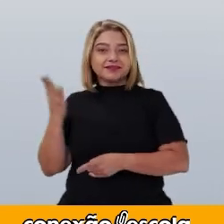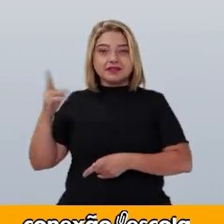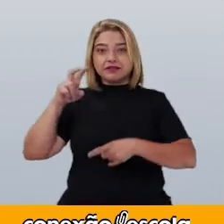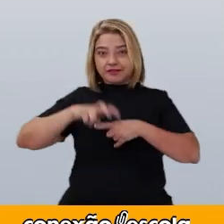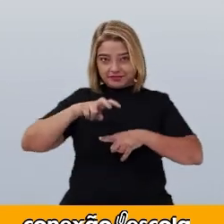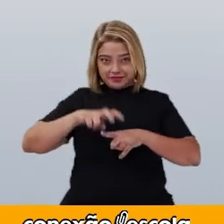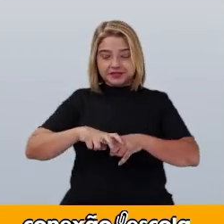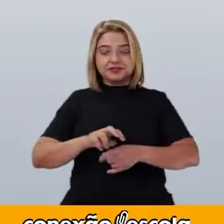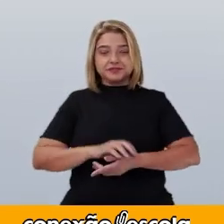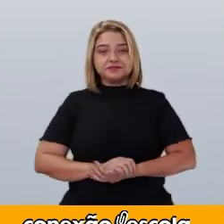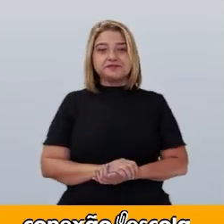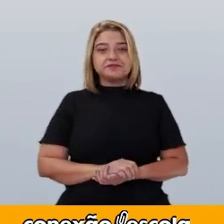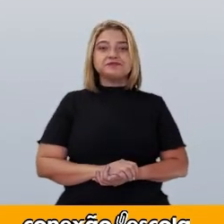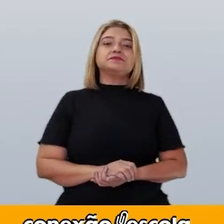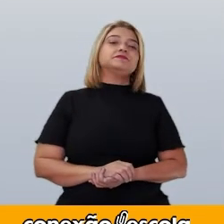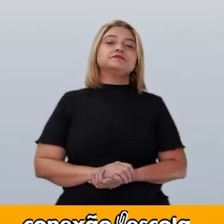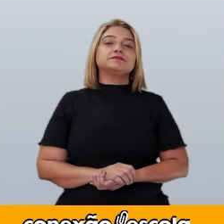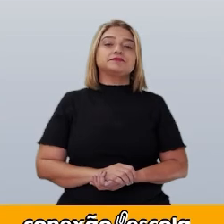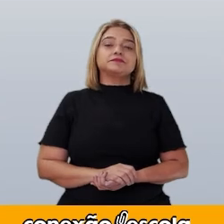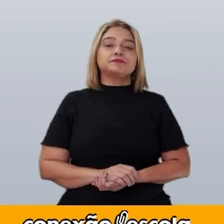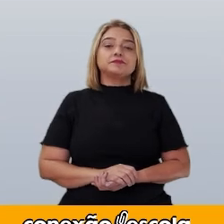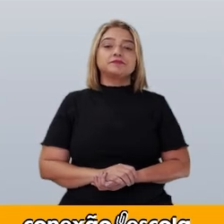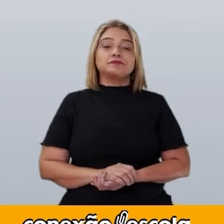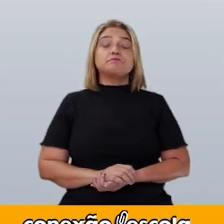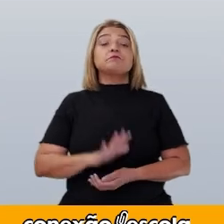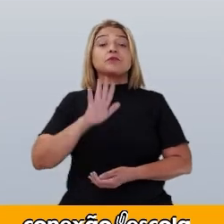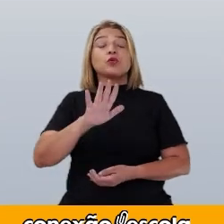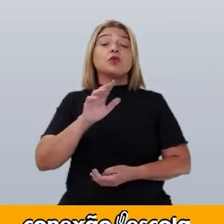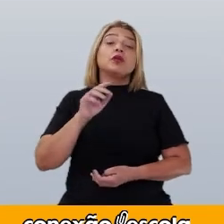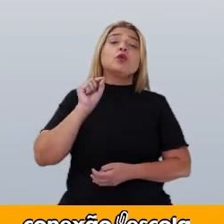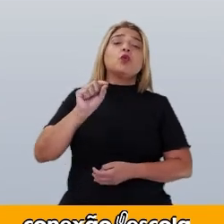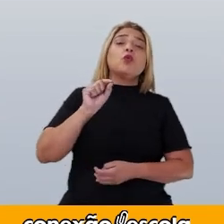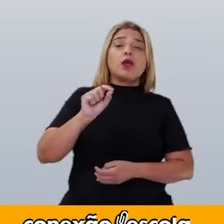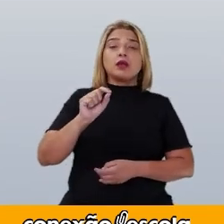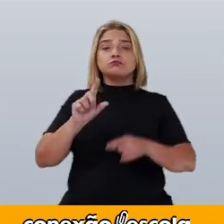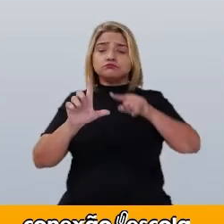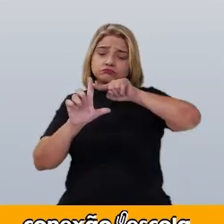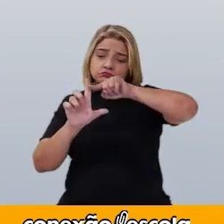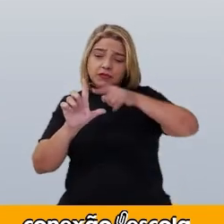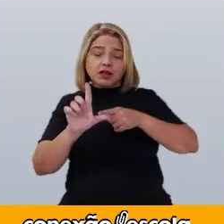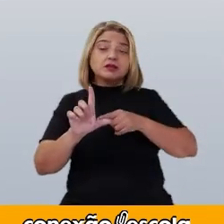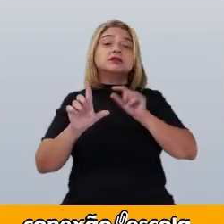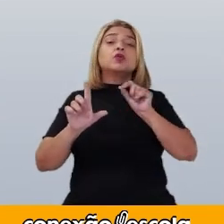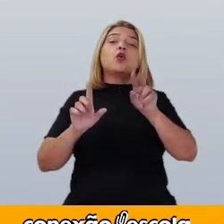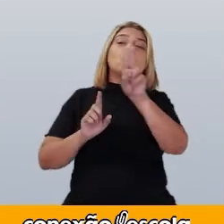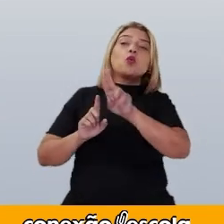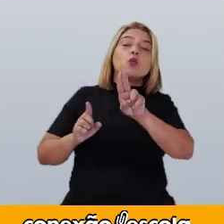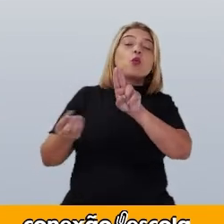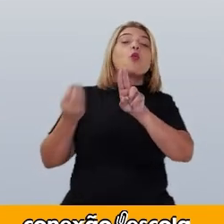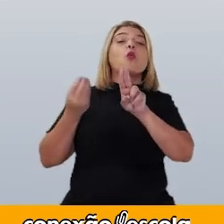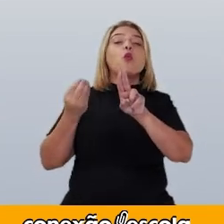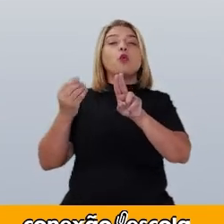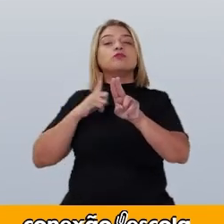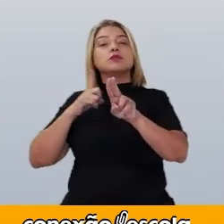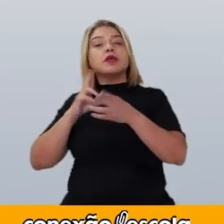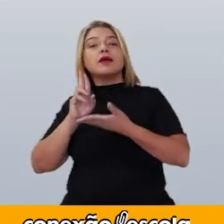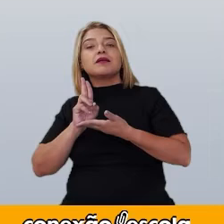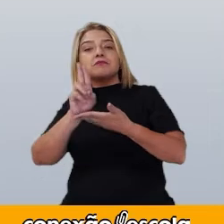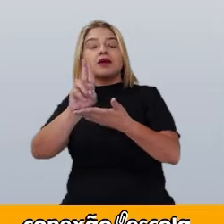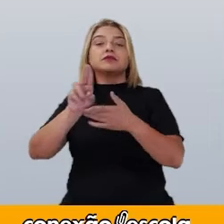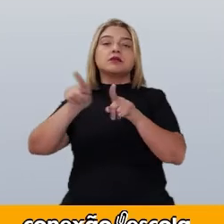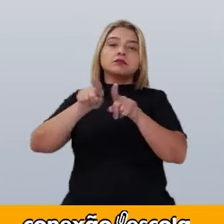também temos ângulos. Na prática, usamos os ângulos para representar